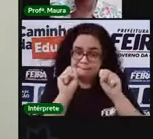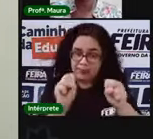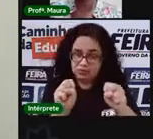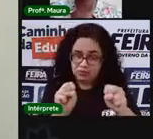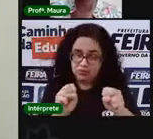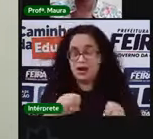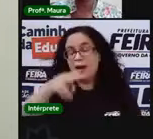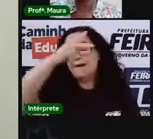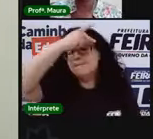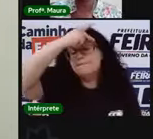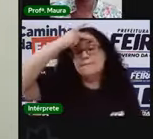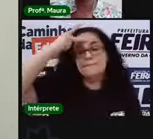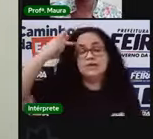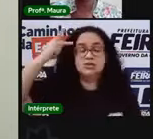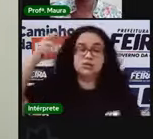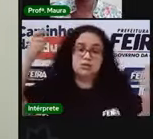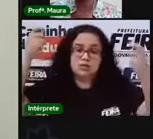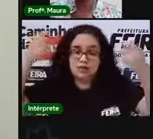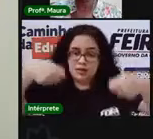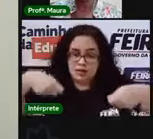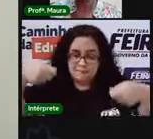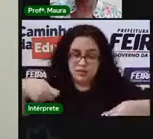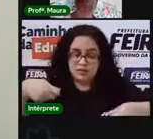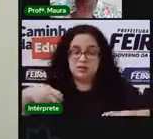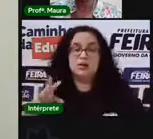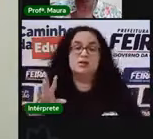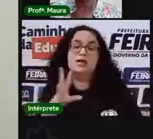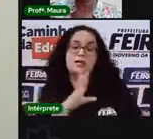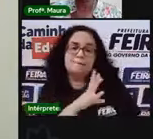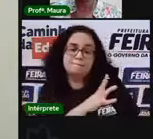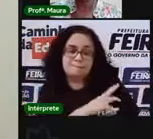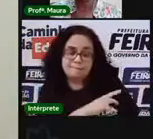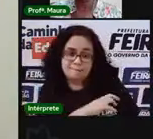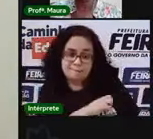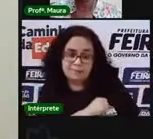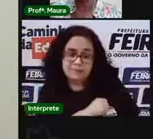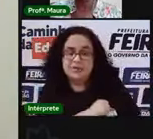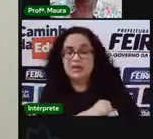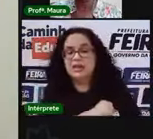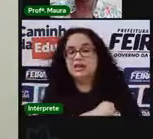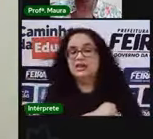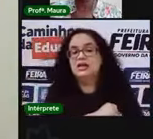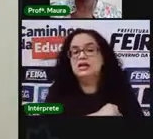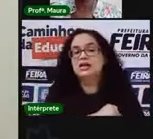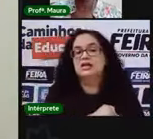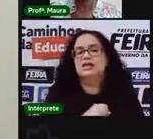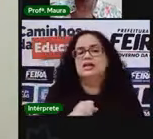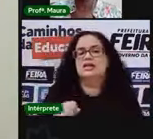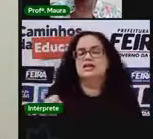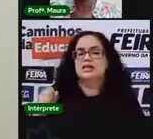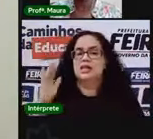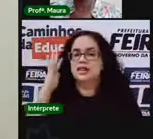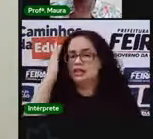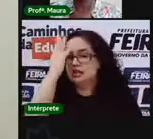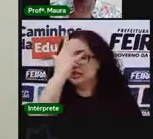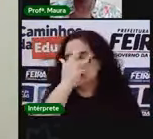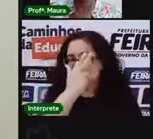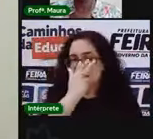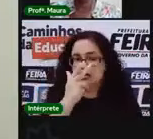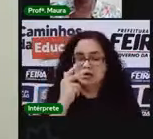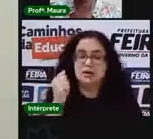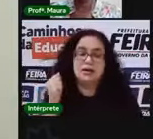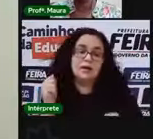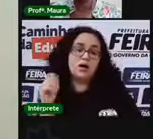as pessoas que precisam. Isso é prática de amor. Que coisa mais linda! É